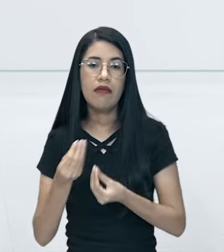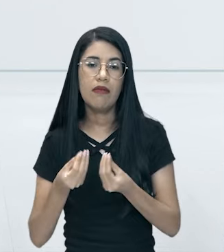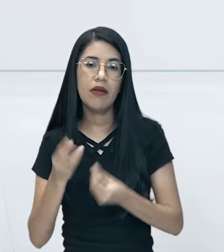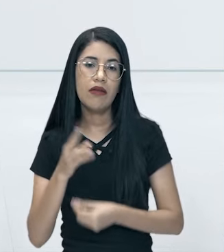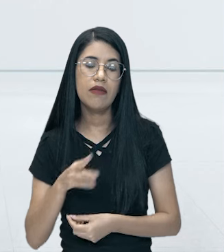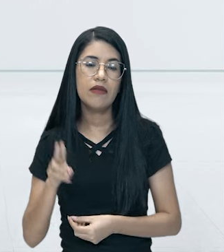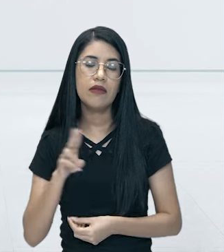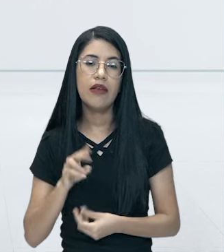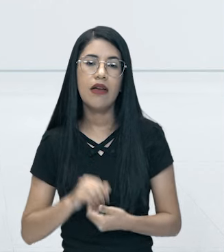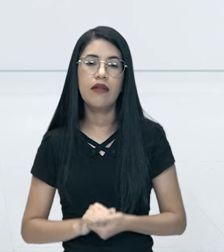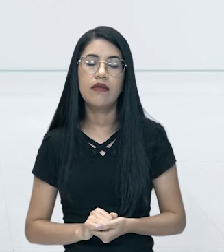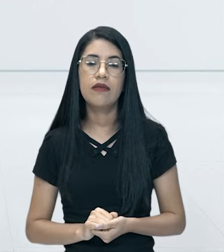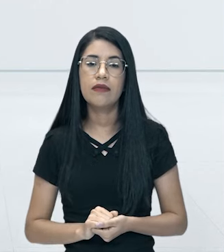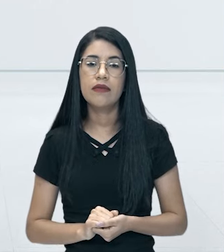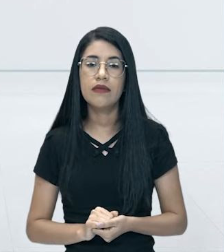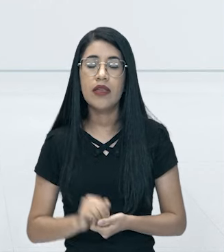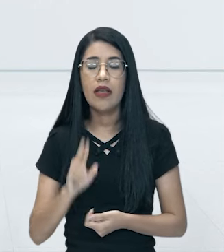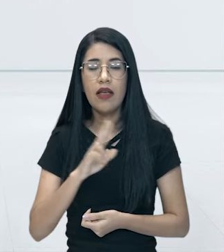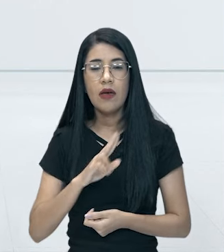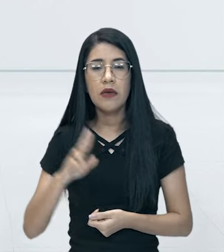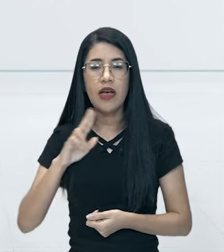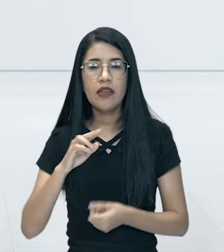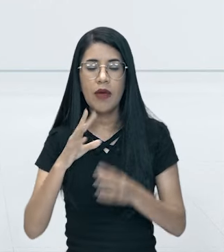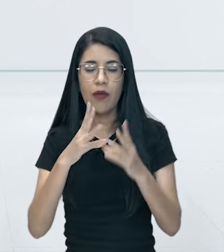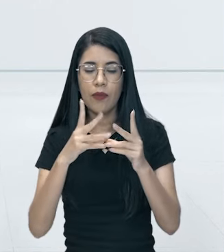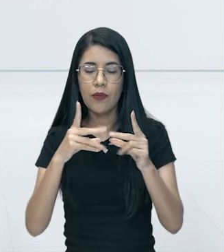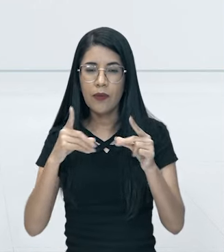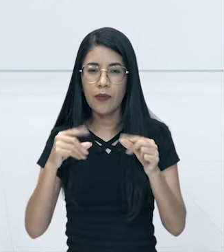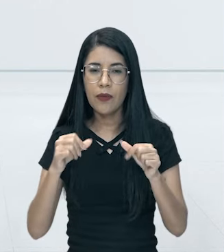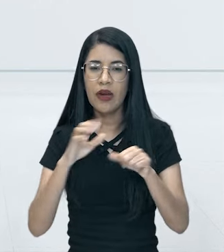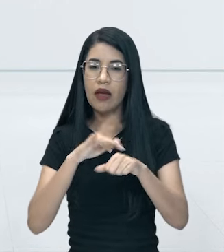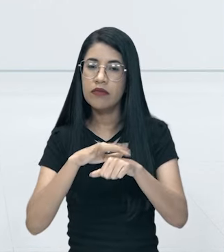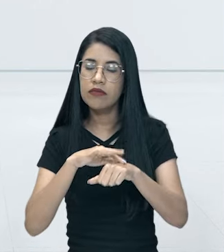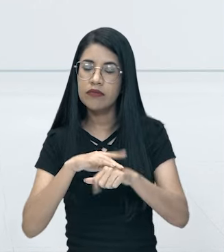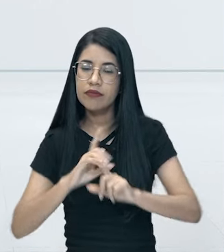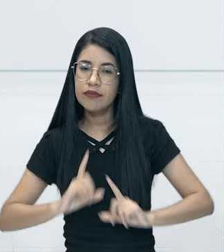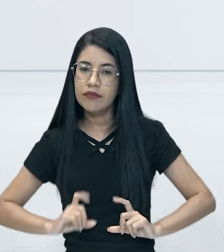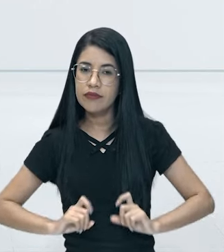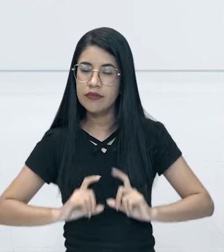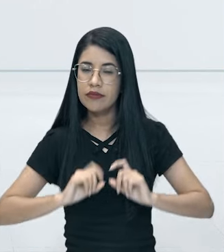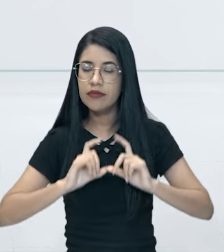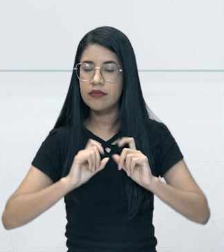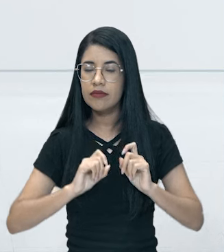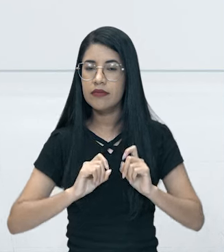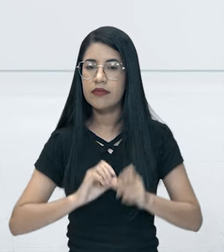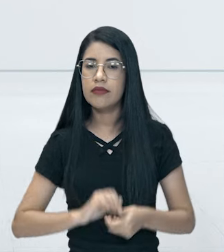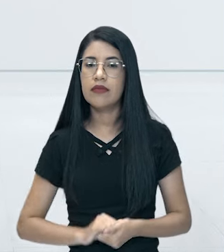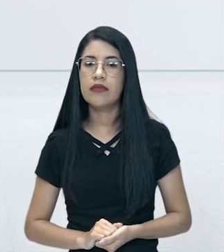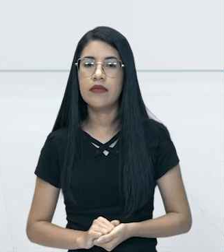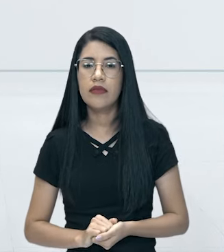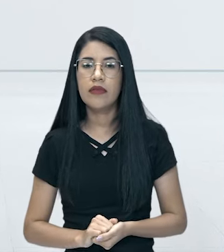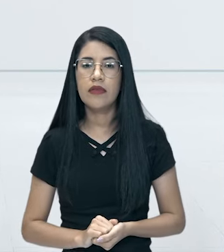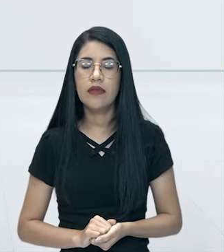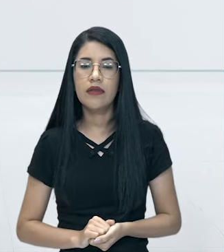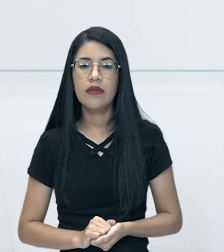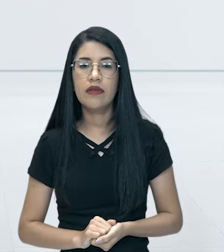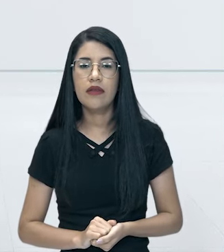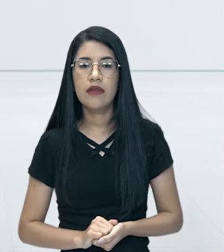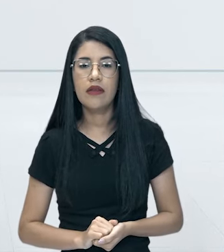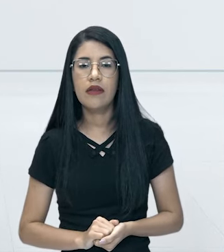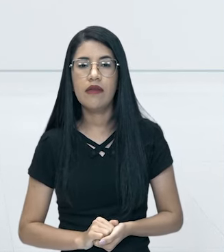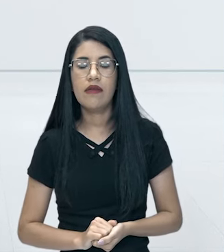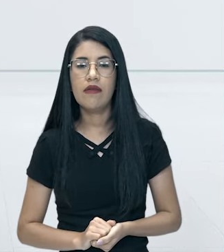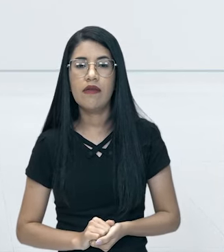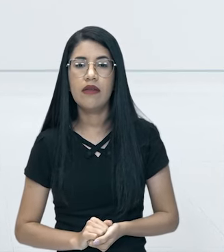para destruir células cancerígenas. Ou seja, essas células cancerosas, desculpem aí,